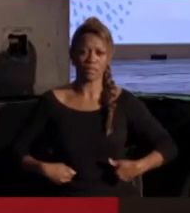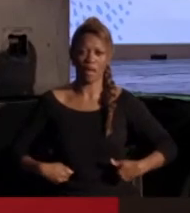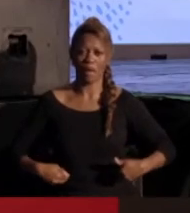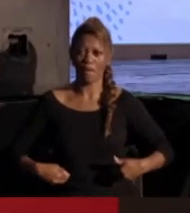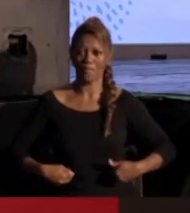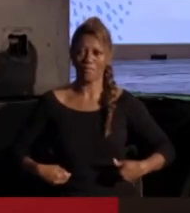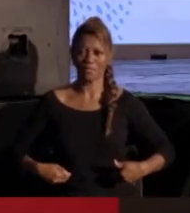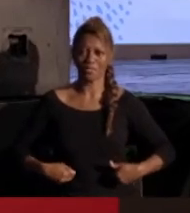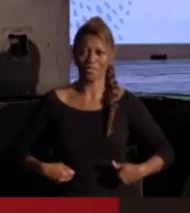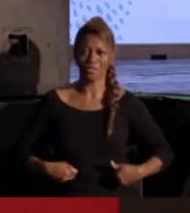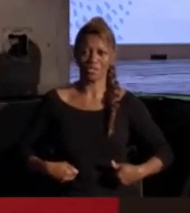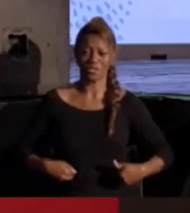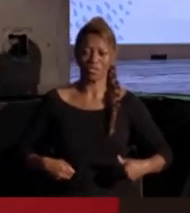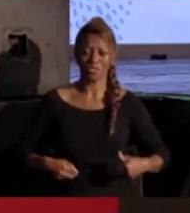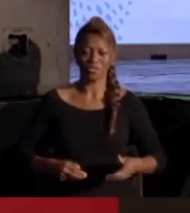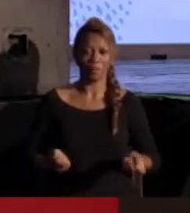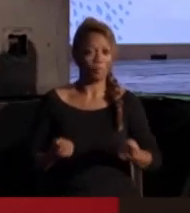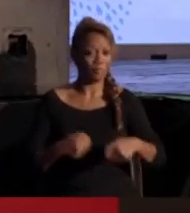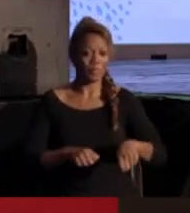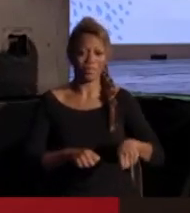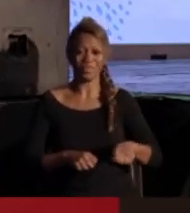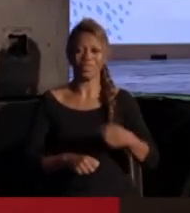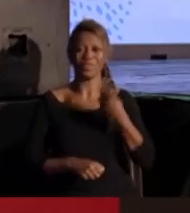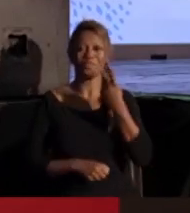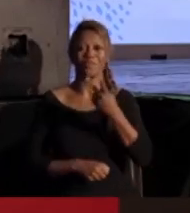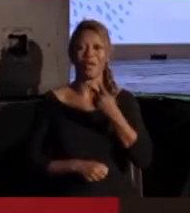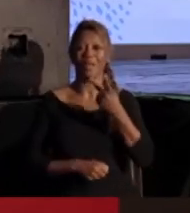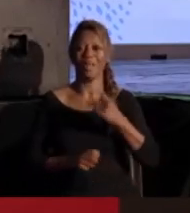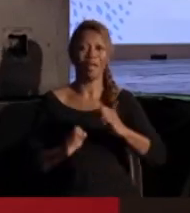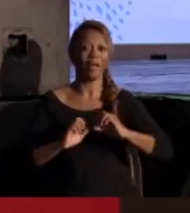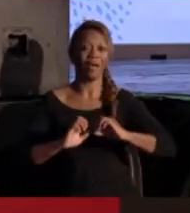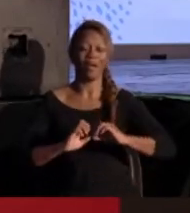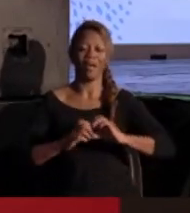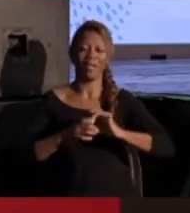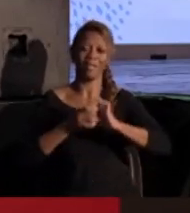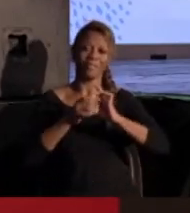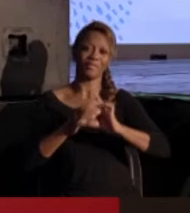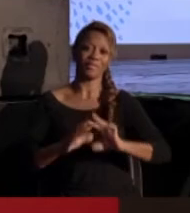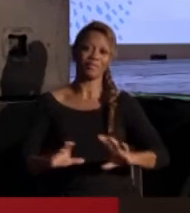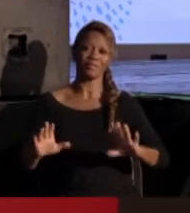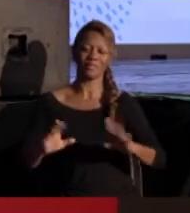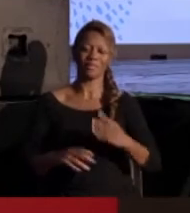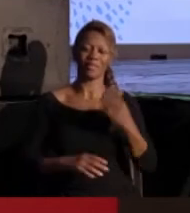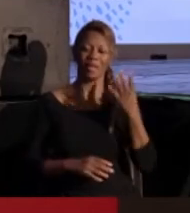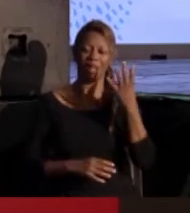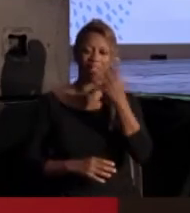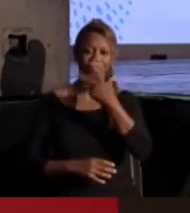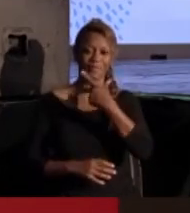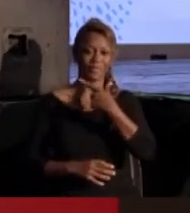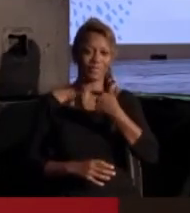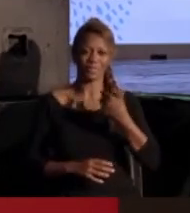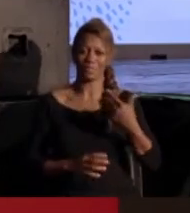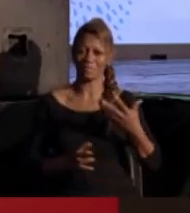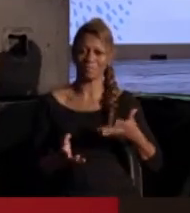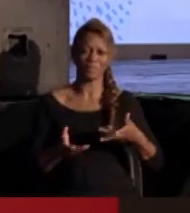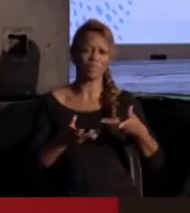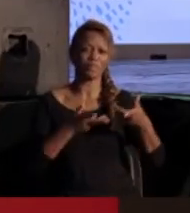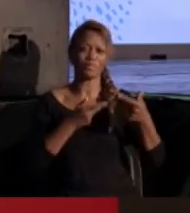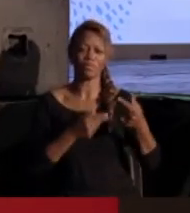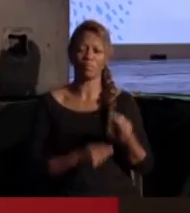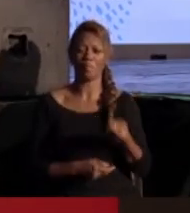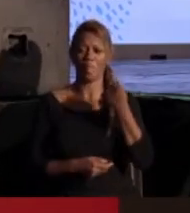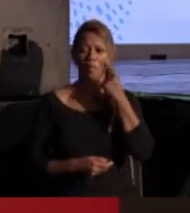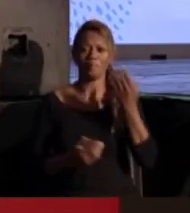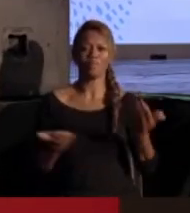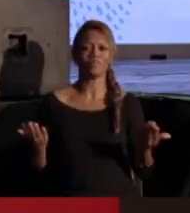de uma maneira notável, uma capacidade de falar, uma oratória linda demais, né? Então, quando eu penso nisso